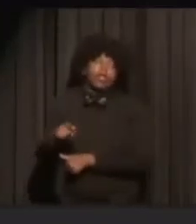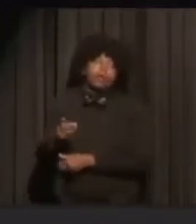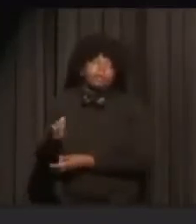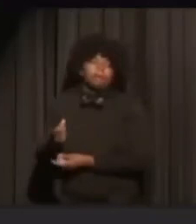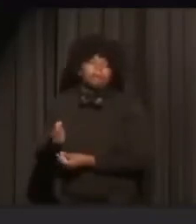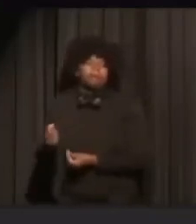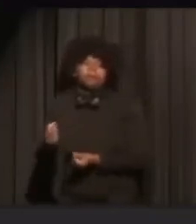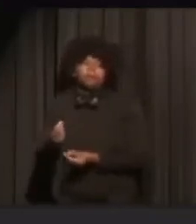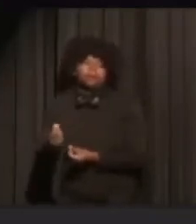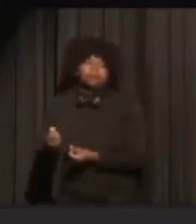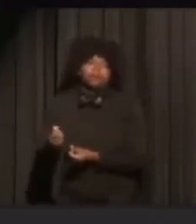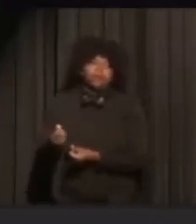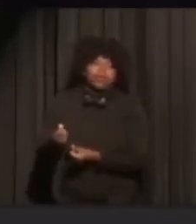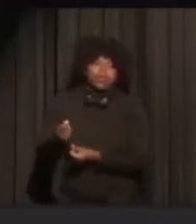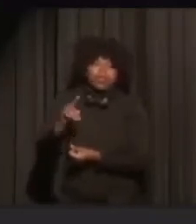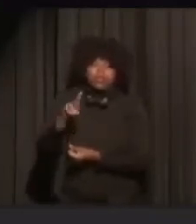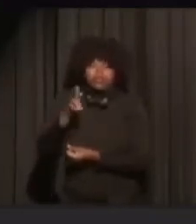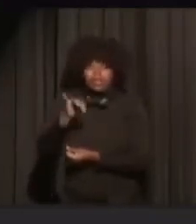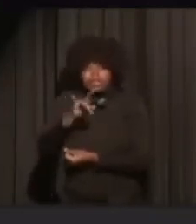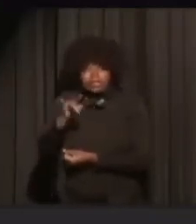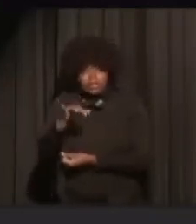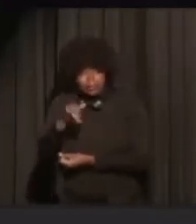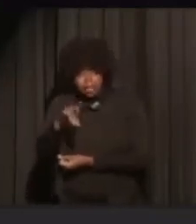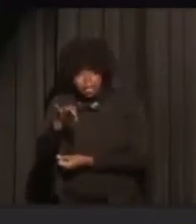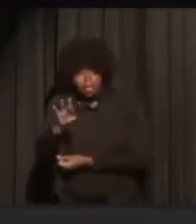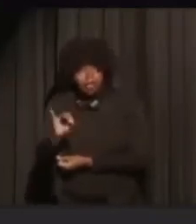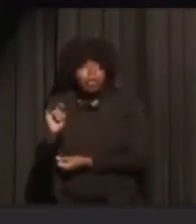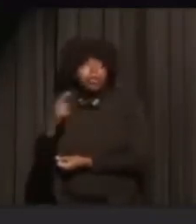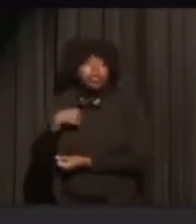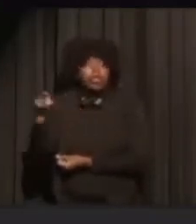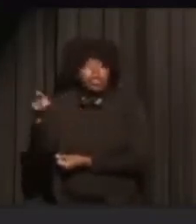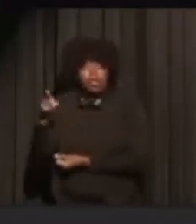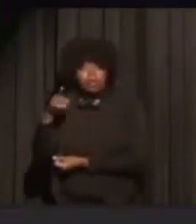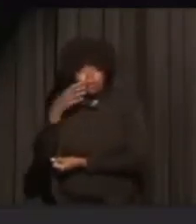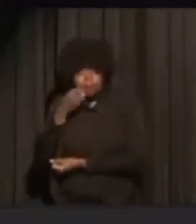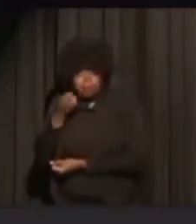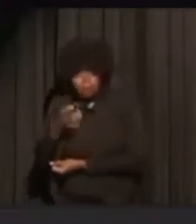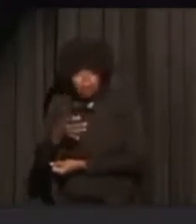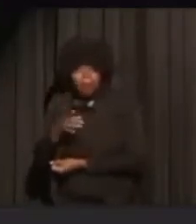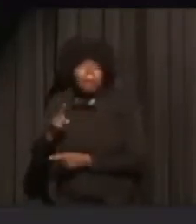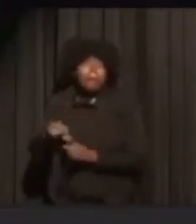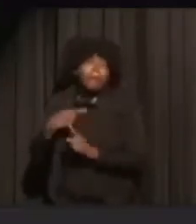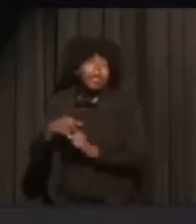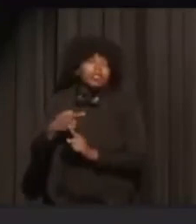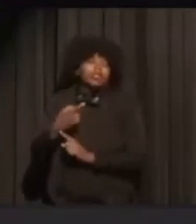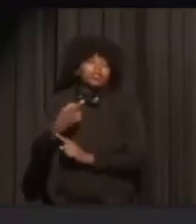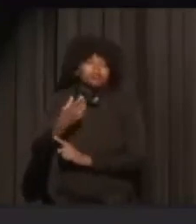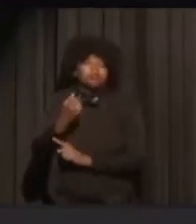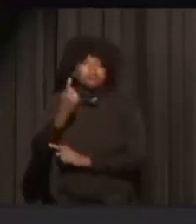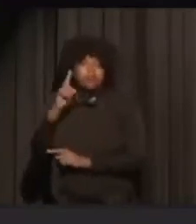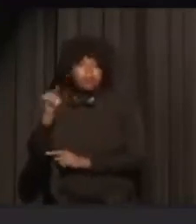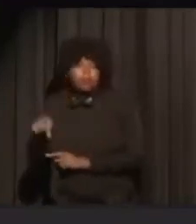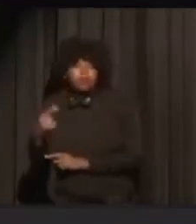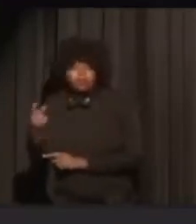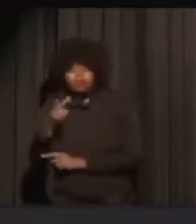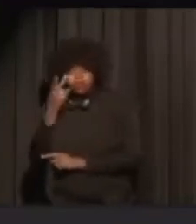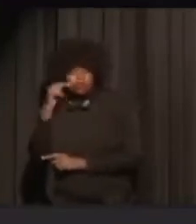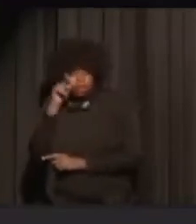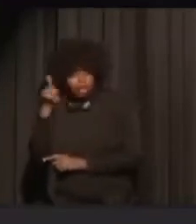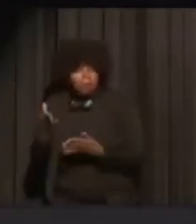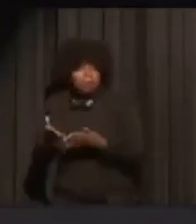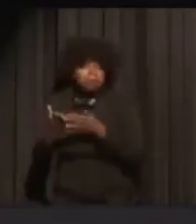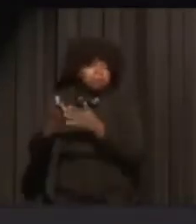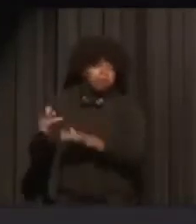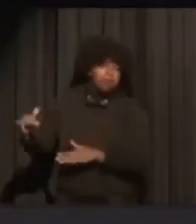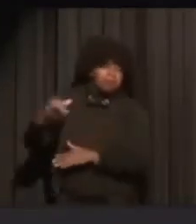simuladão de um grande vazamento e foi feito lá com muito sucesso mais de 1000 pessoas Invest envolvidas embarcações